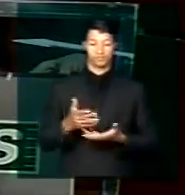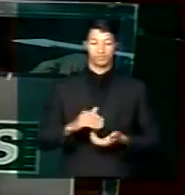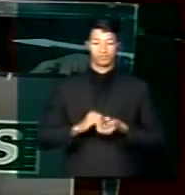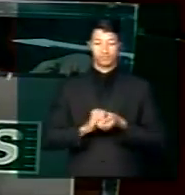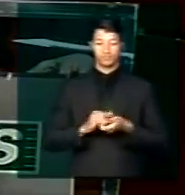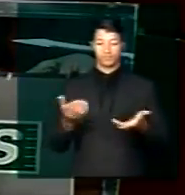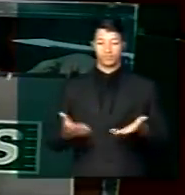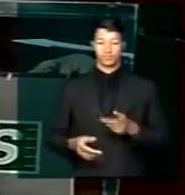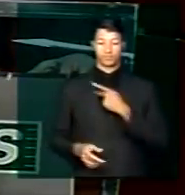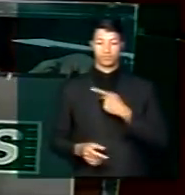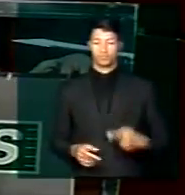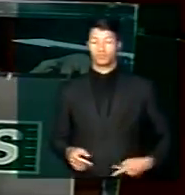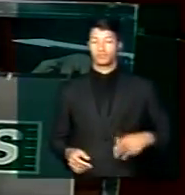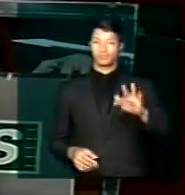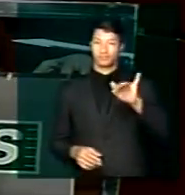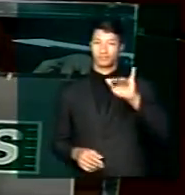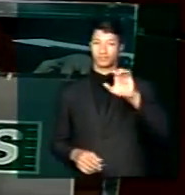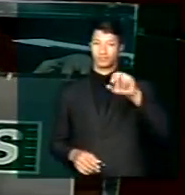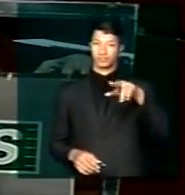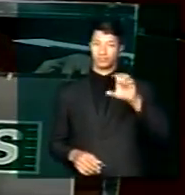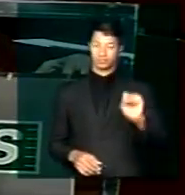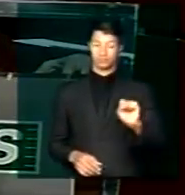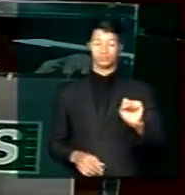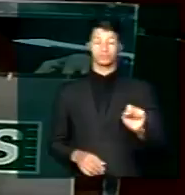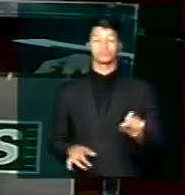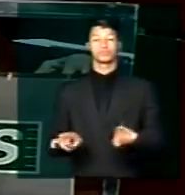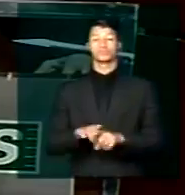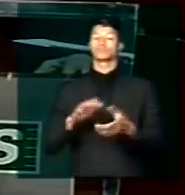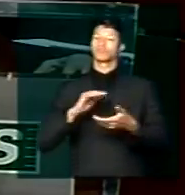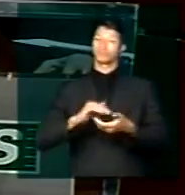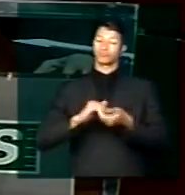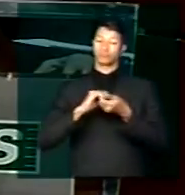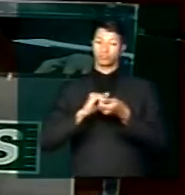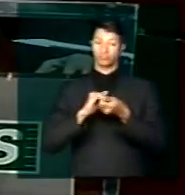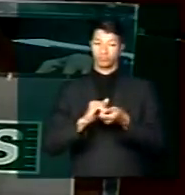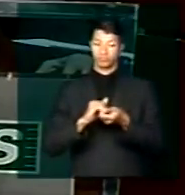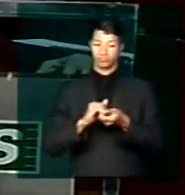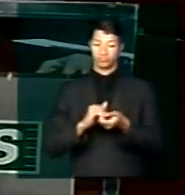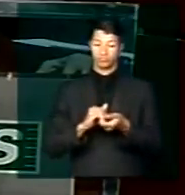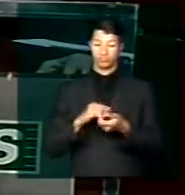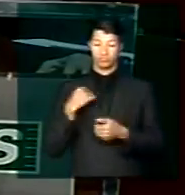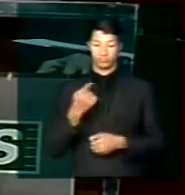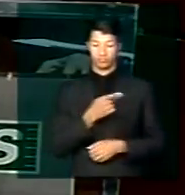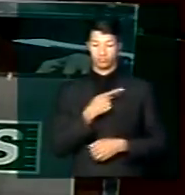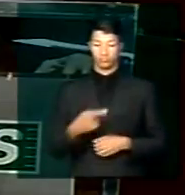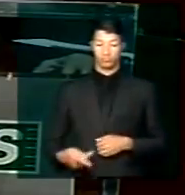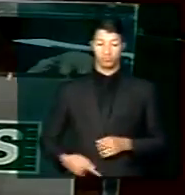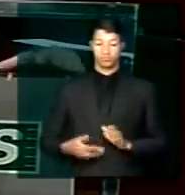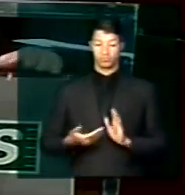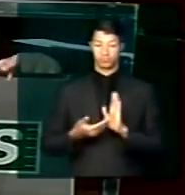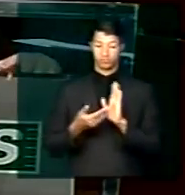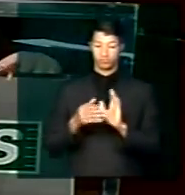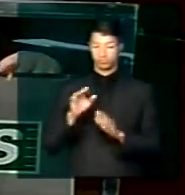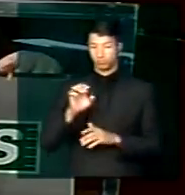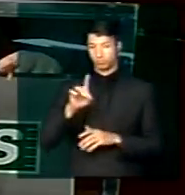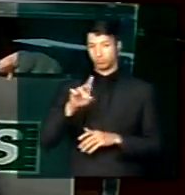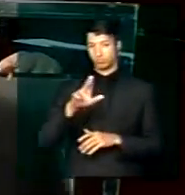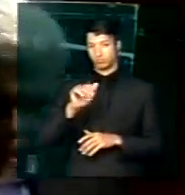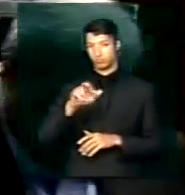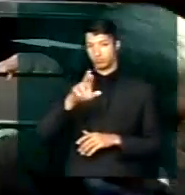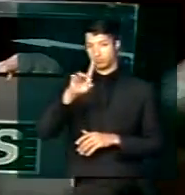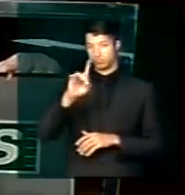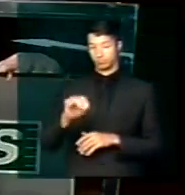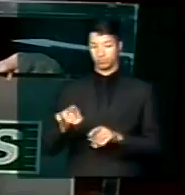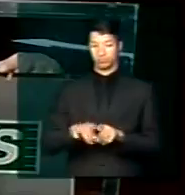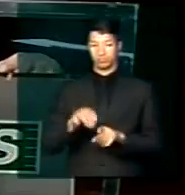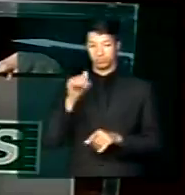cumprimentar aqui o presidente da FIEM, Sérgio Longen. Quero cumprimentar nosso presidente da Câmara, Eduardo Cunha,